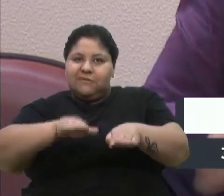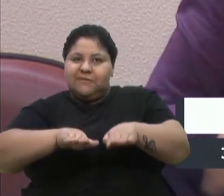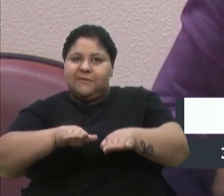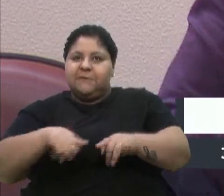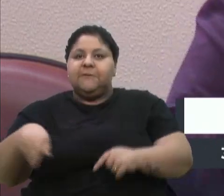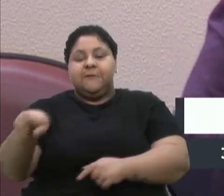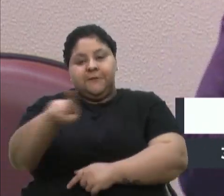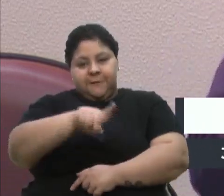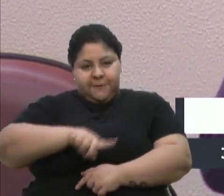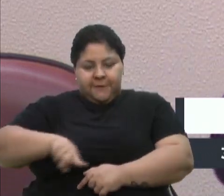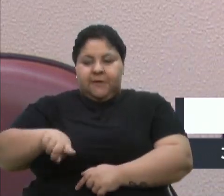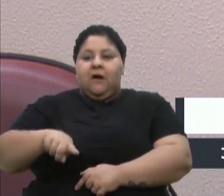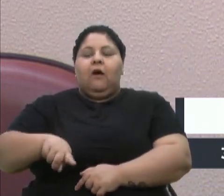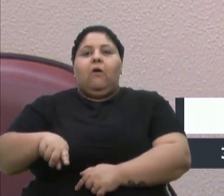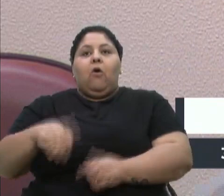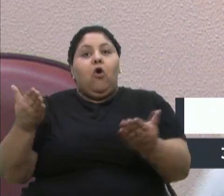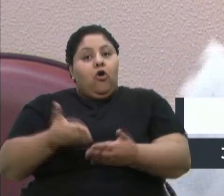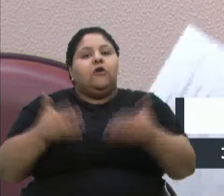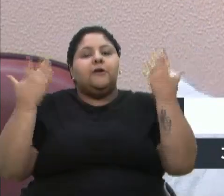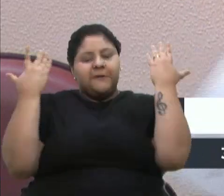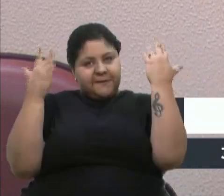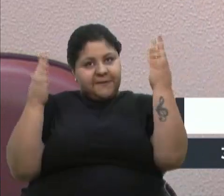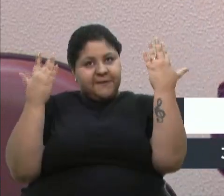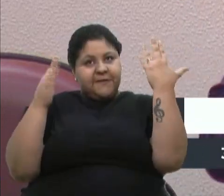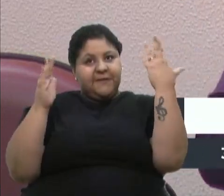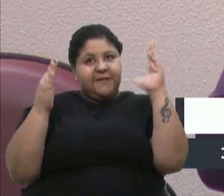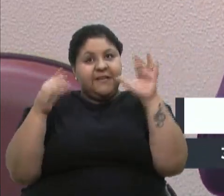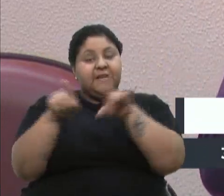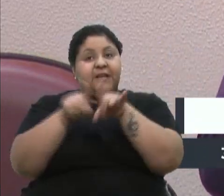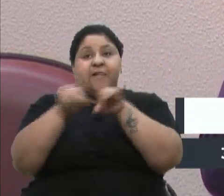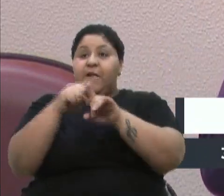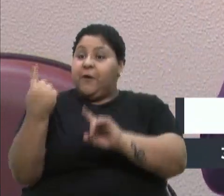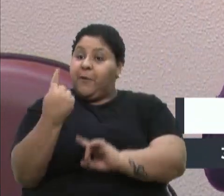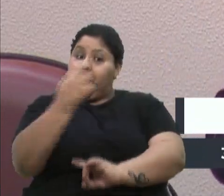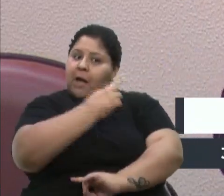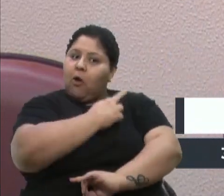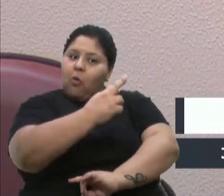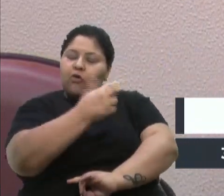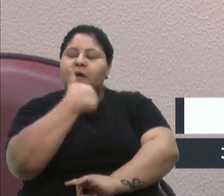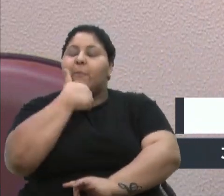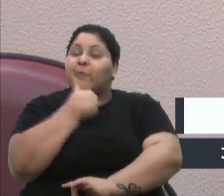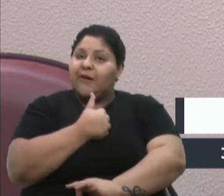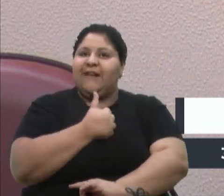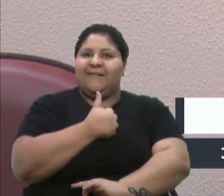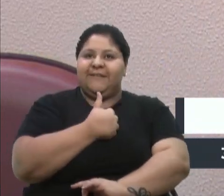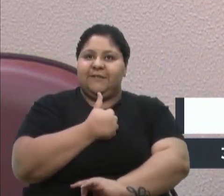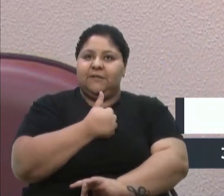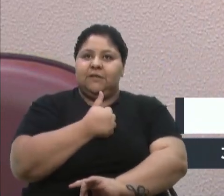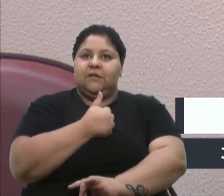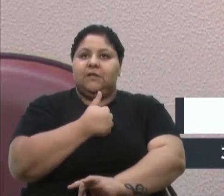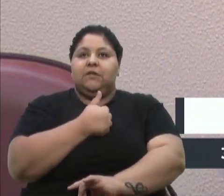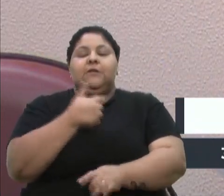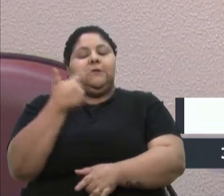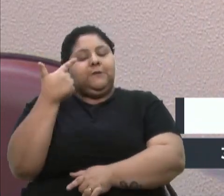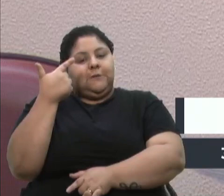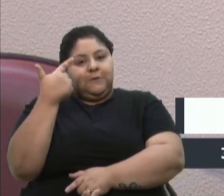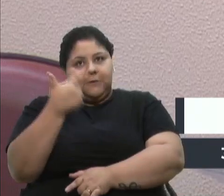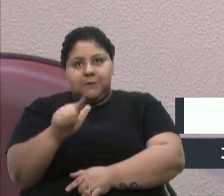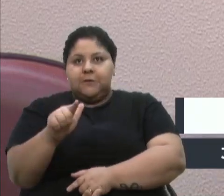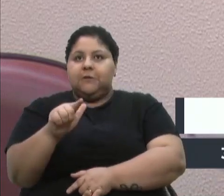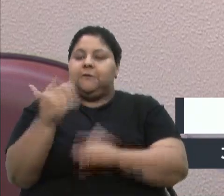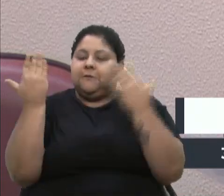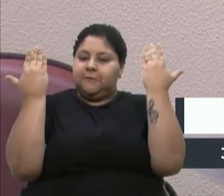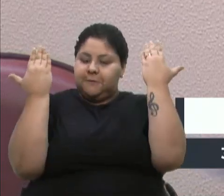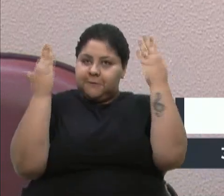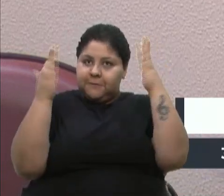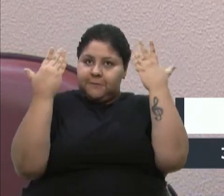aqui parabenizar ela e ainda era a única representante feminina. Então, mais uma vez, parabéns aí a Eduarda,